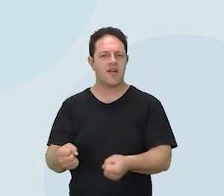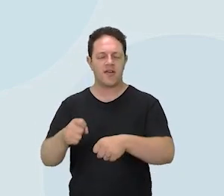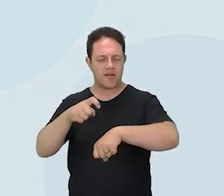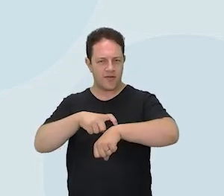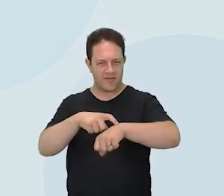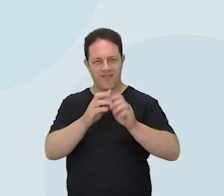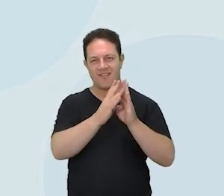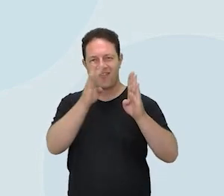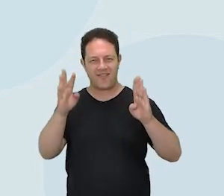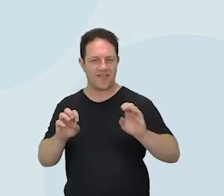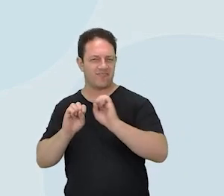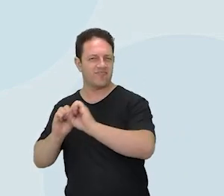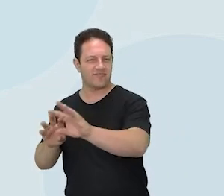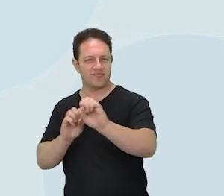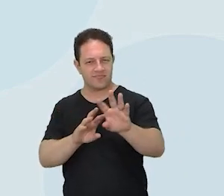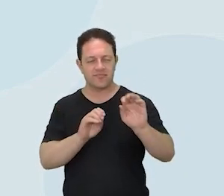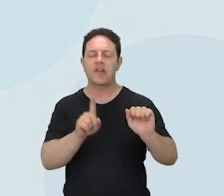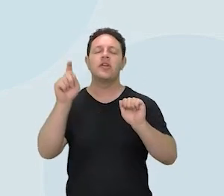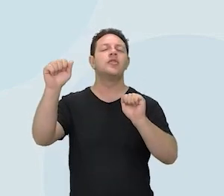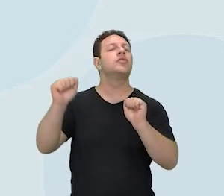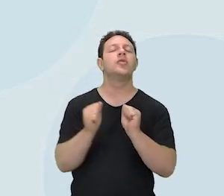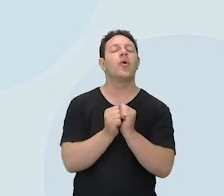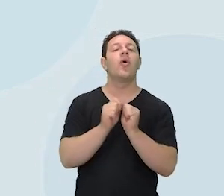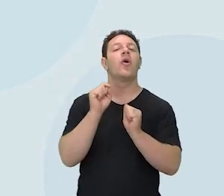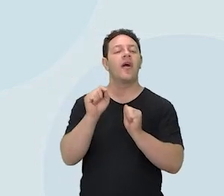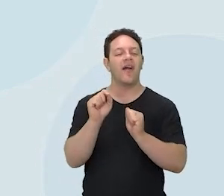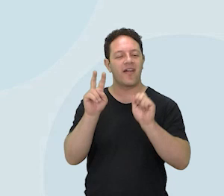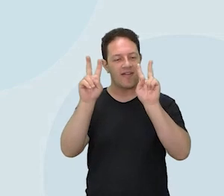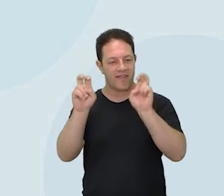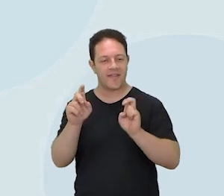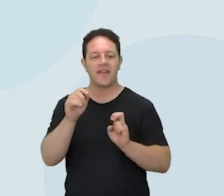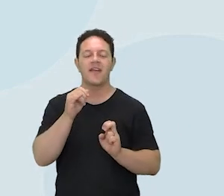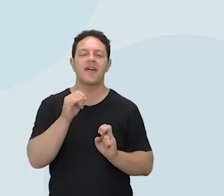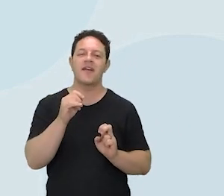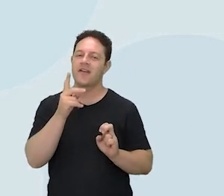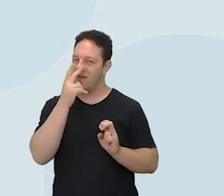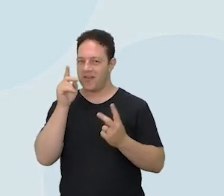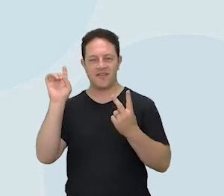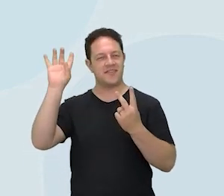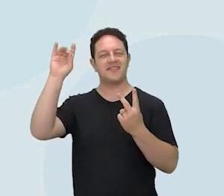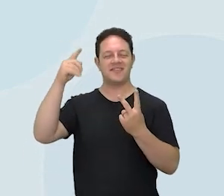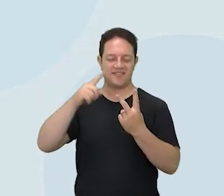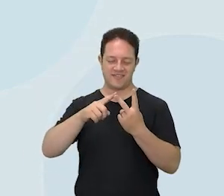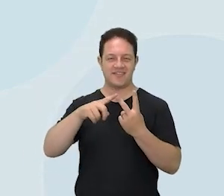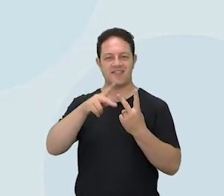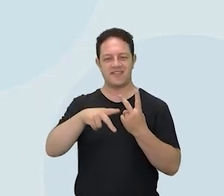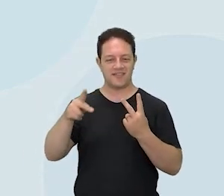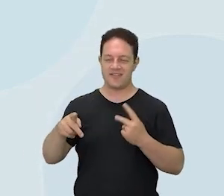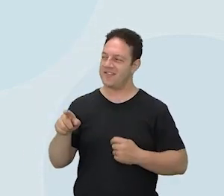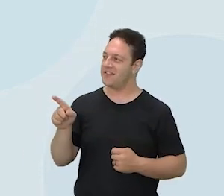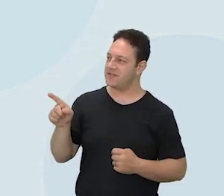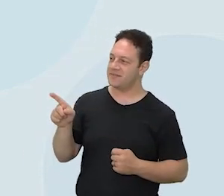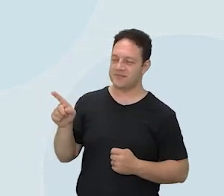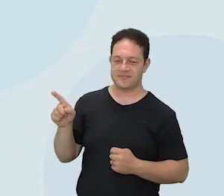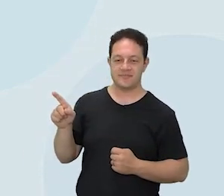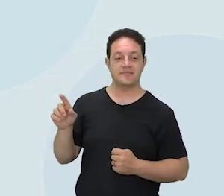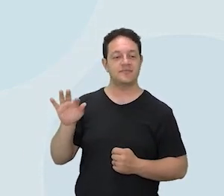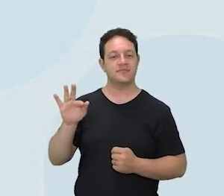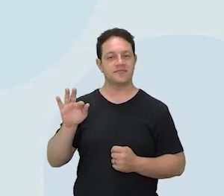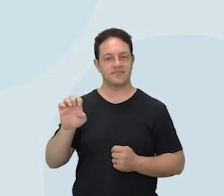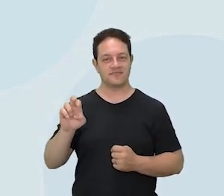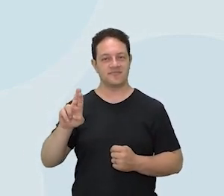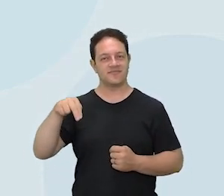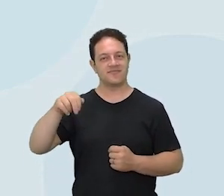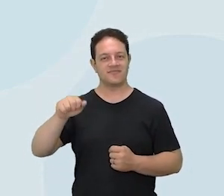formativo, juntamente com esse nosso querido professor Fernando, que tem